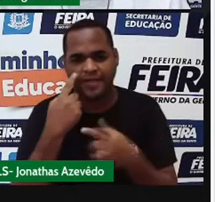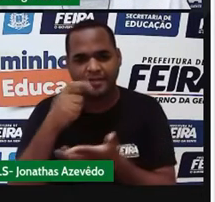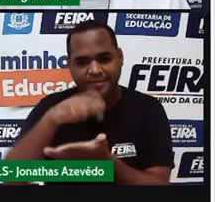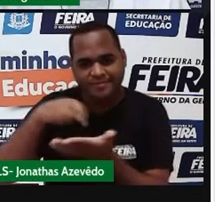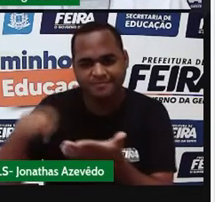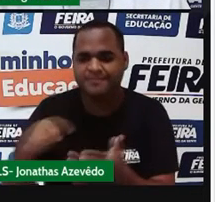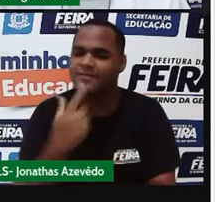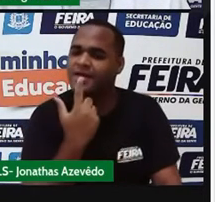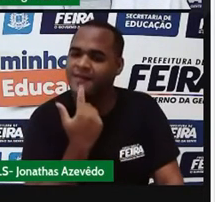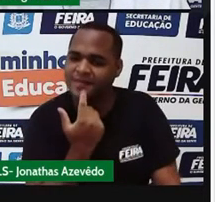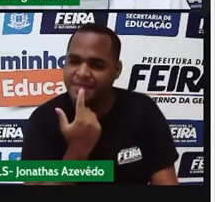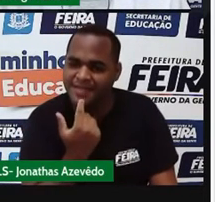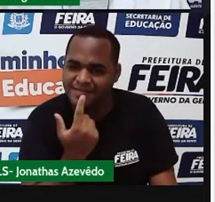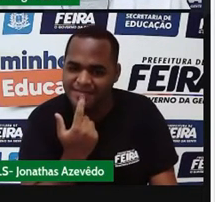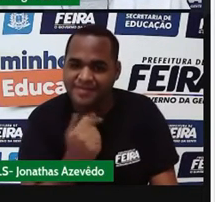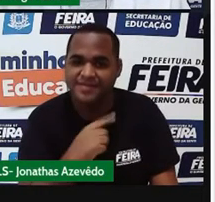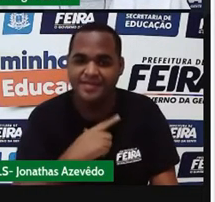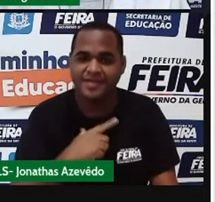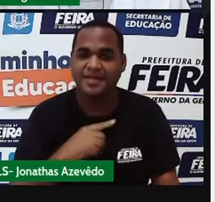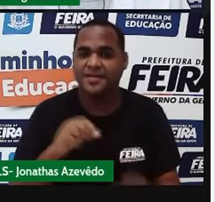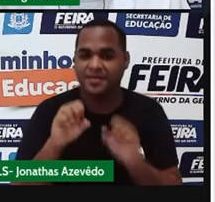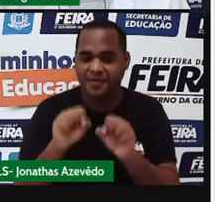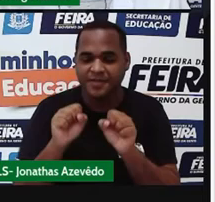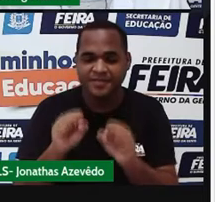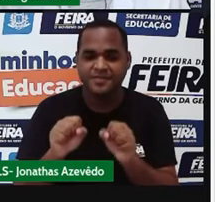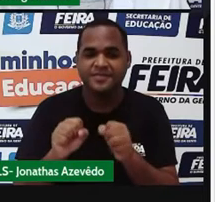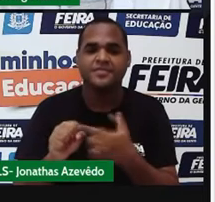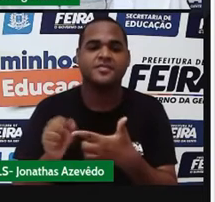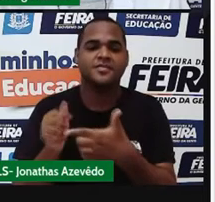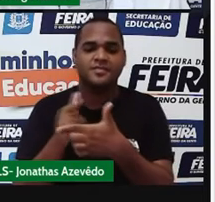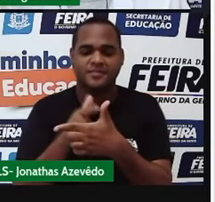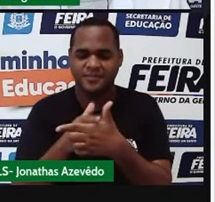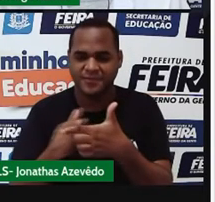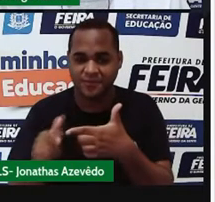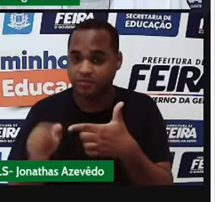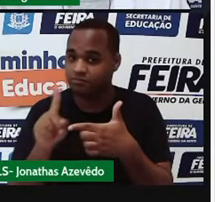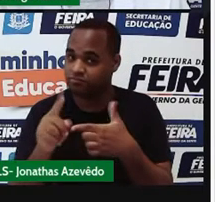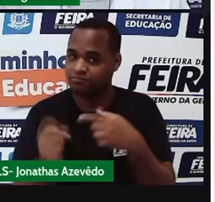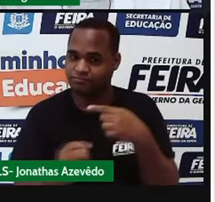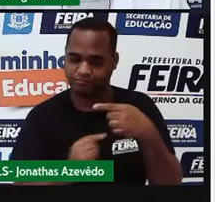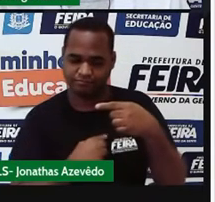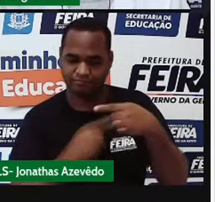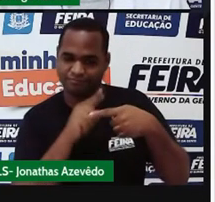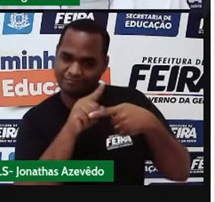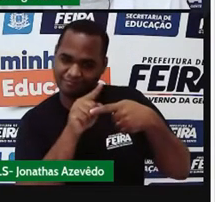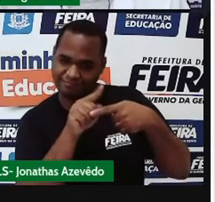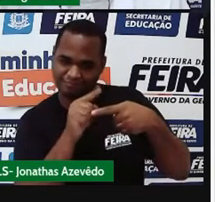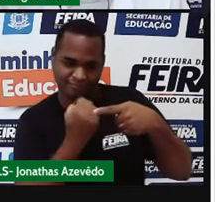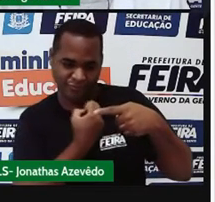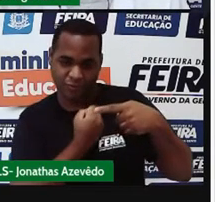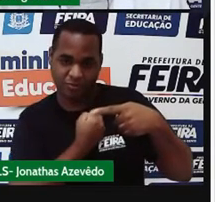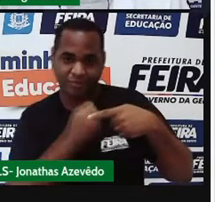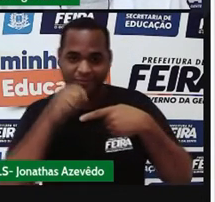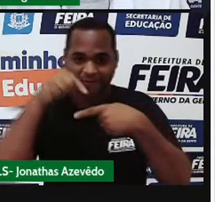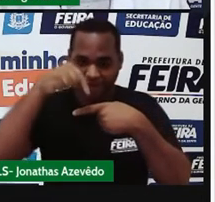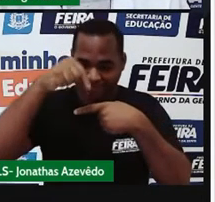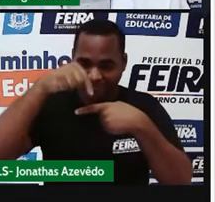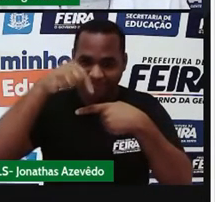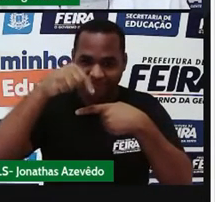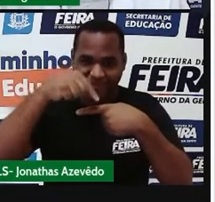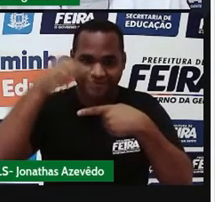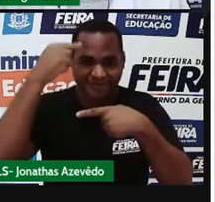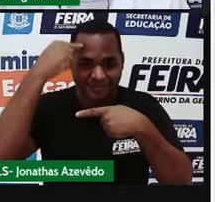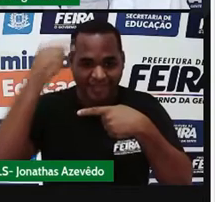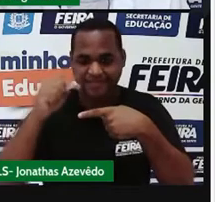escrito de vermelho a gente vai dividir o número de cima o número de cima é esse número Zinho que fica aqui ó